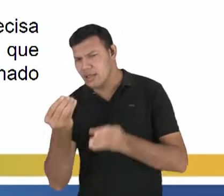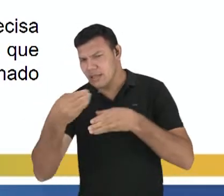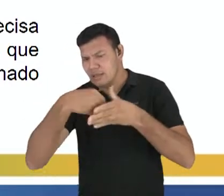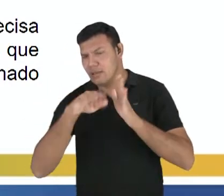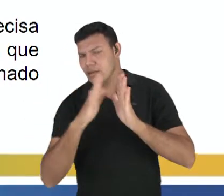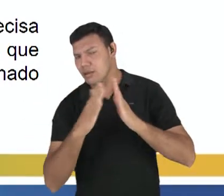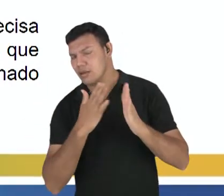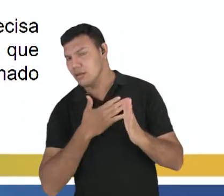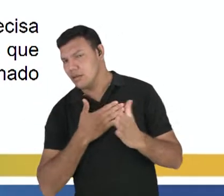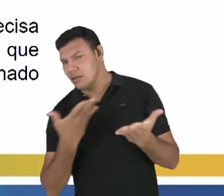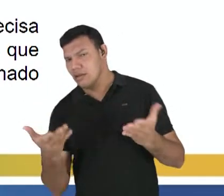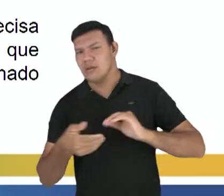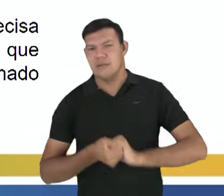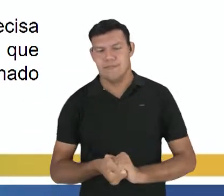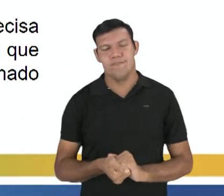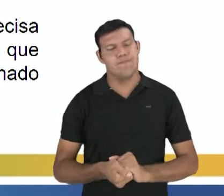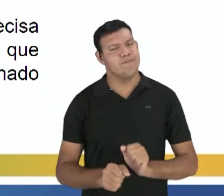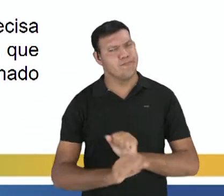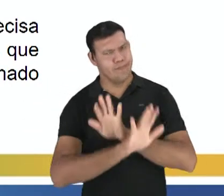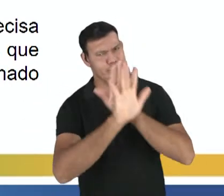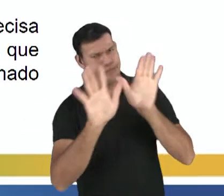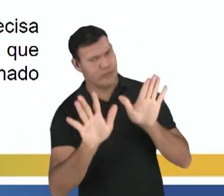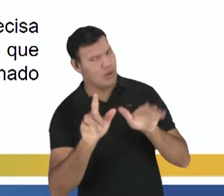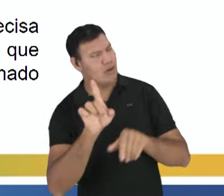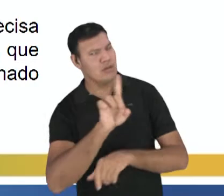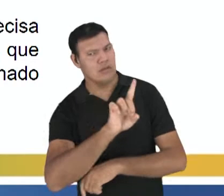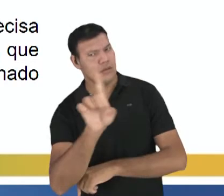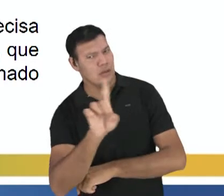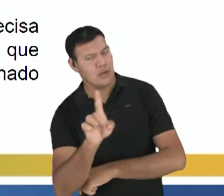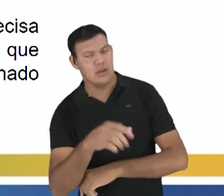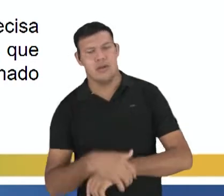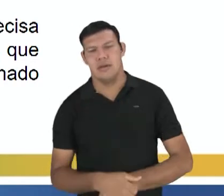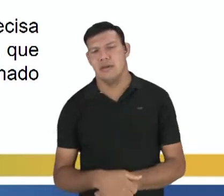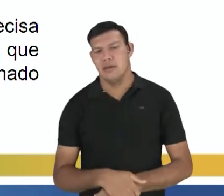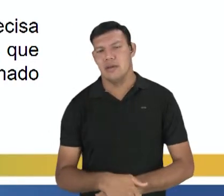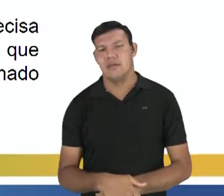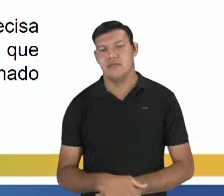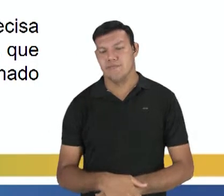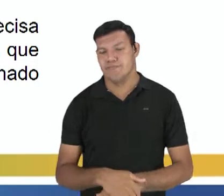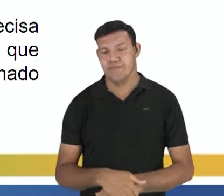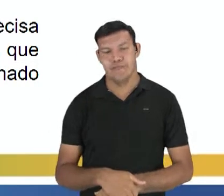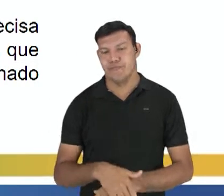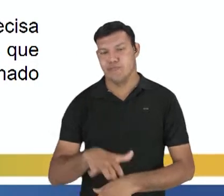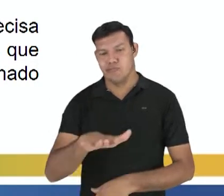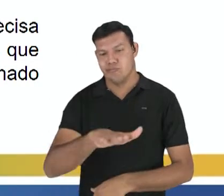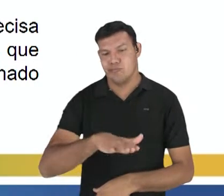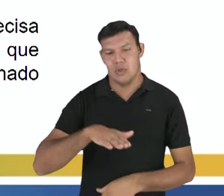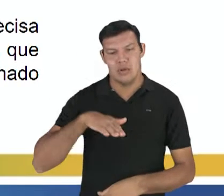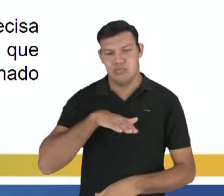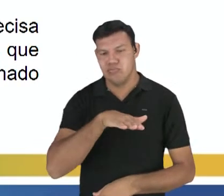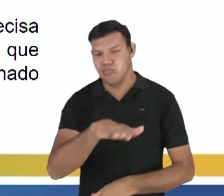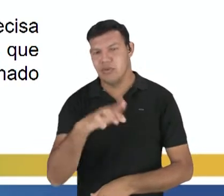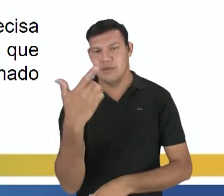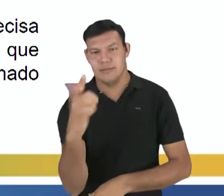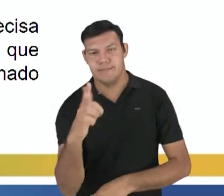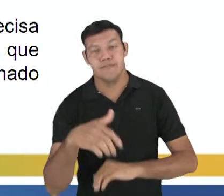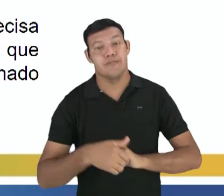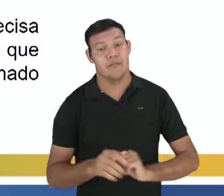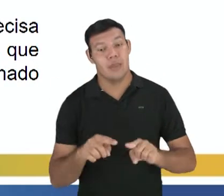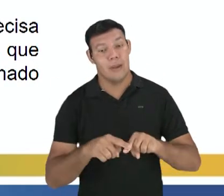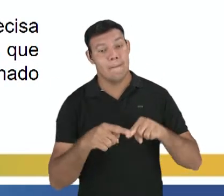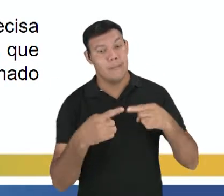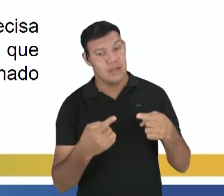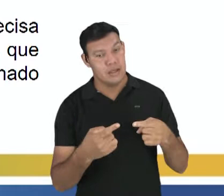interior da casa. Esclareci que não e disseram-me que não havia nenhuma viatura por perto para ajudar,